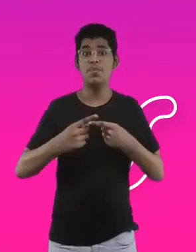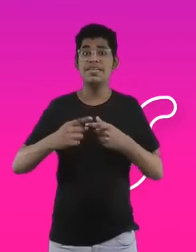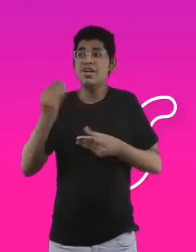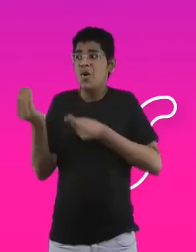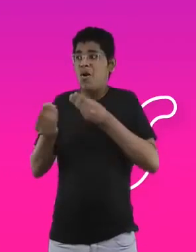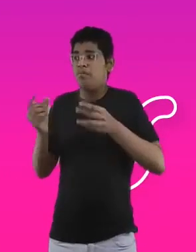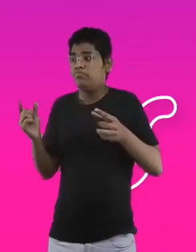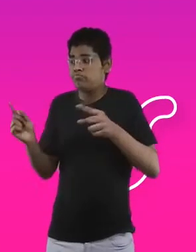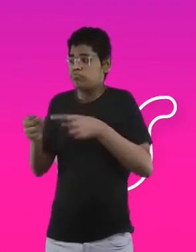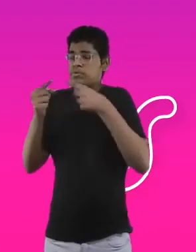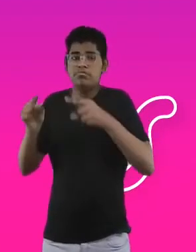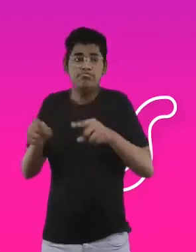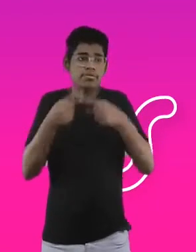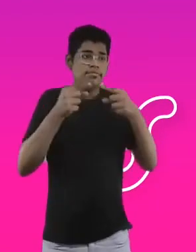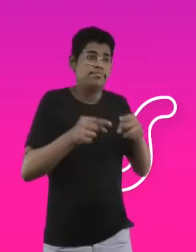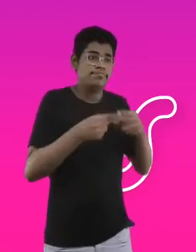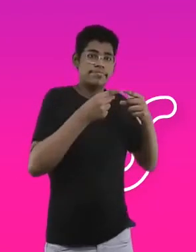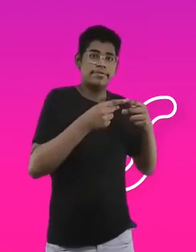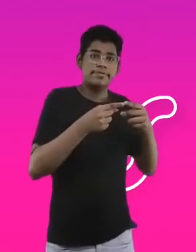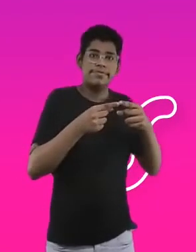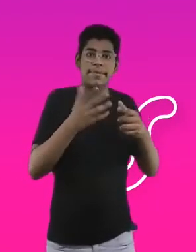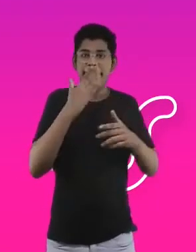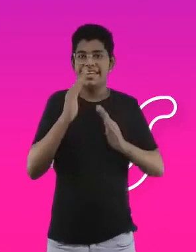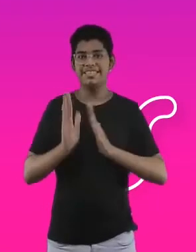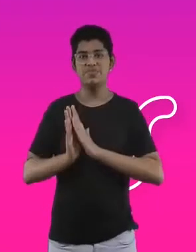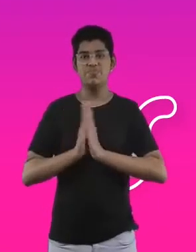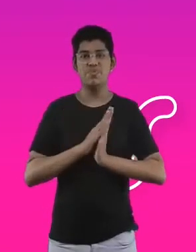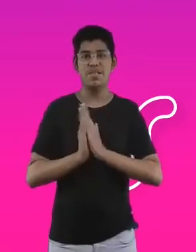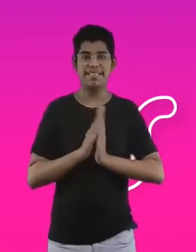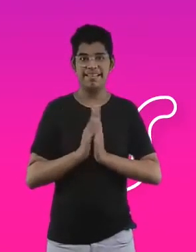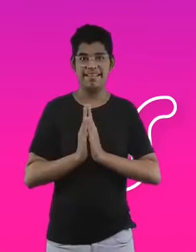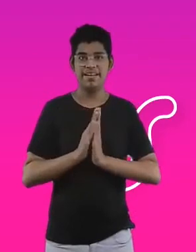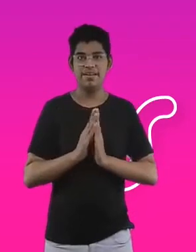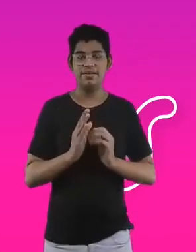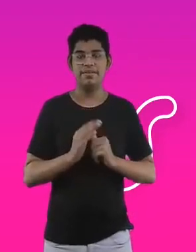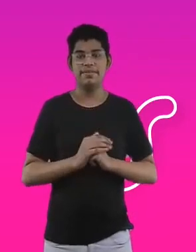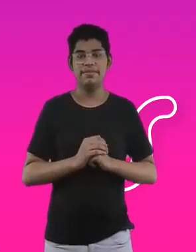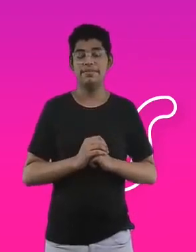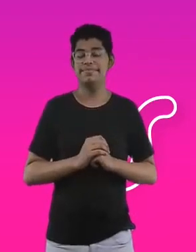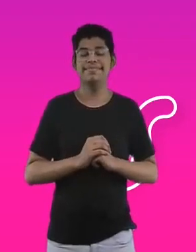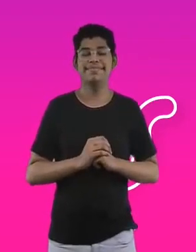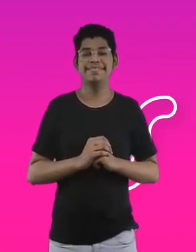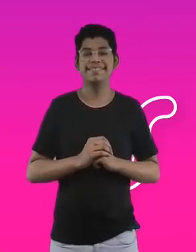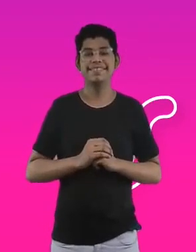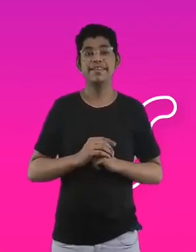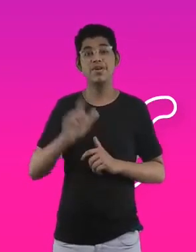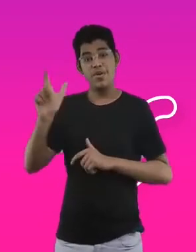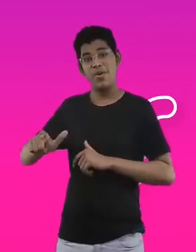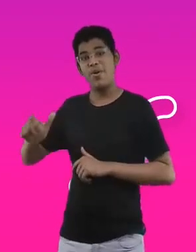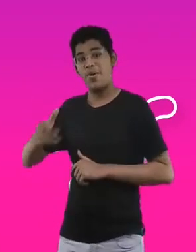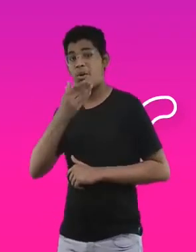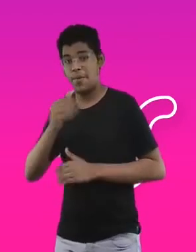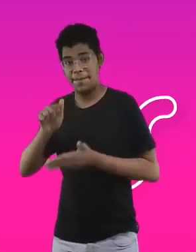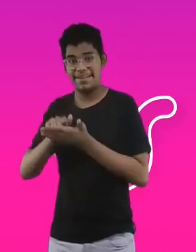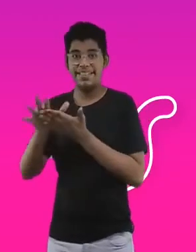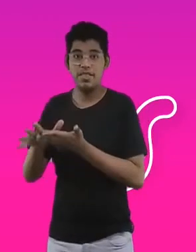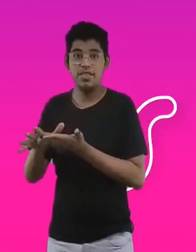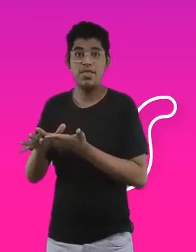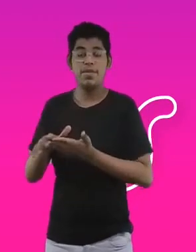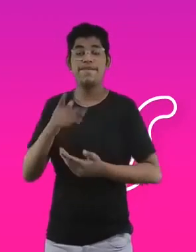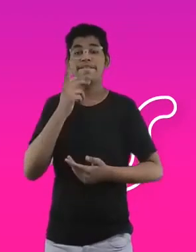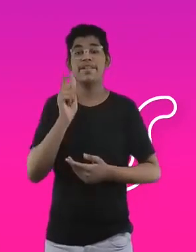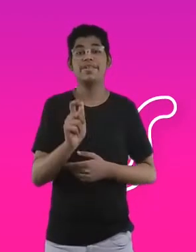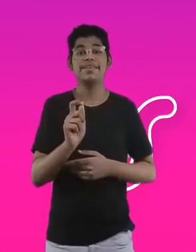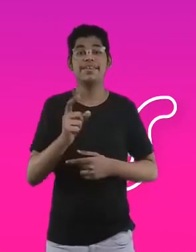que Marinetti, quando cria a vanguarda futurista, ele está falando de negar o passado e ir para frente. E